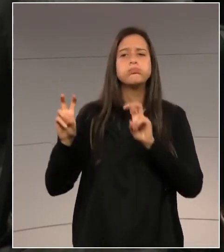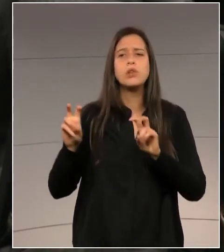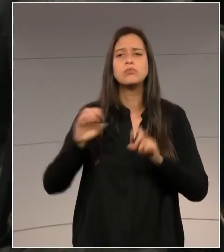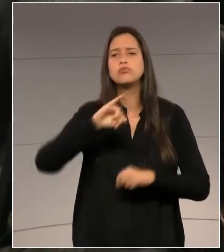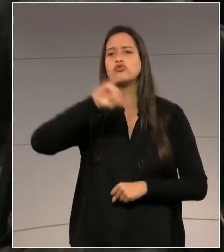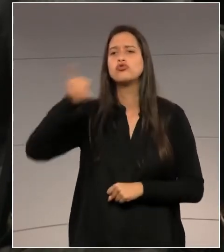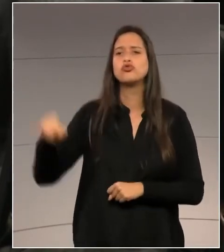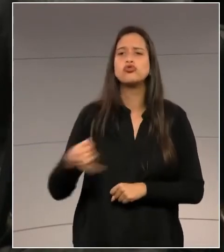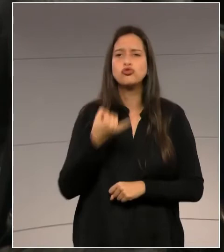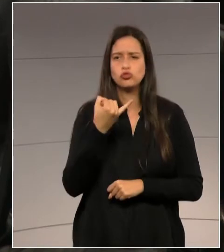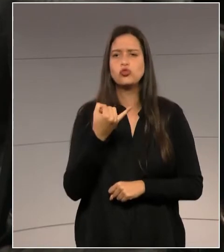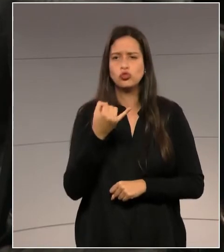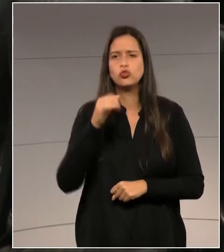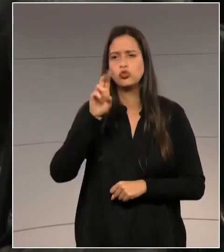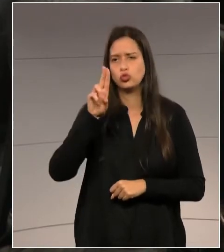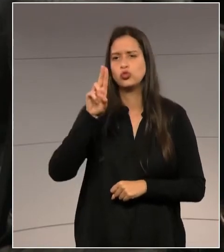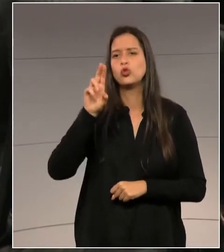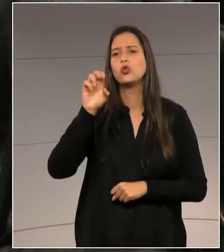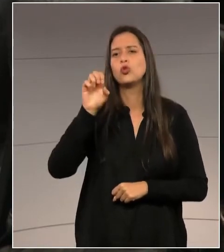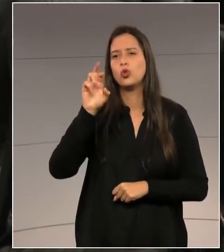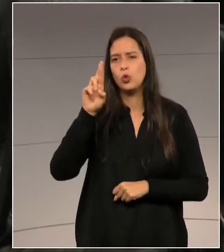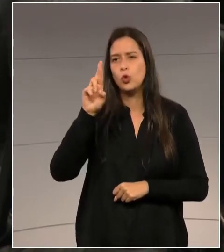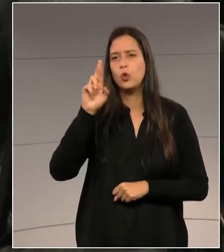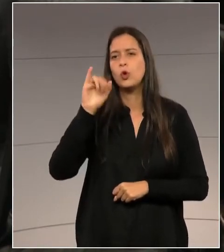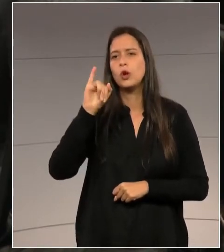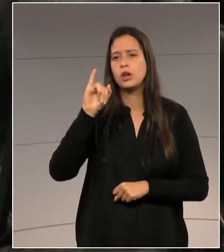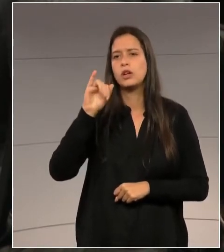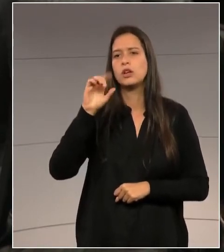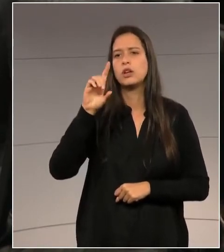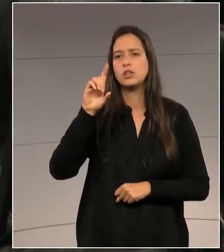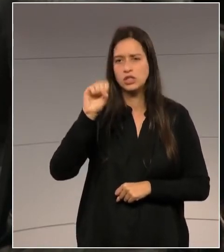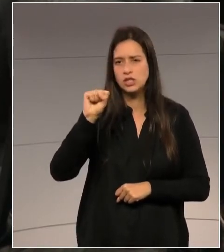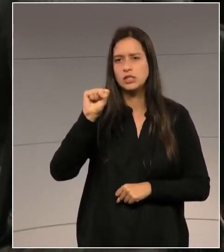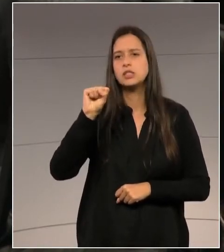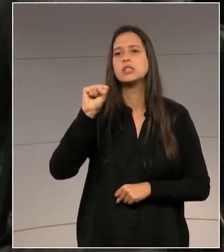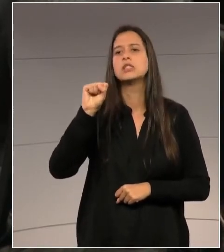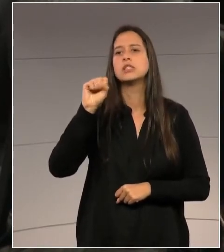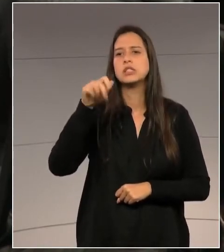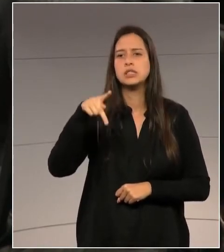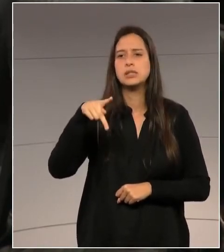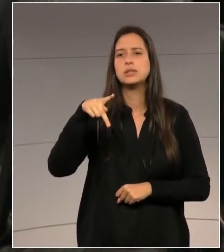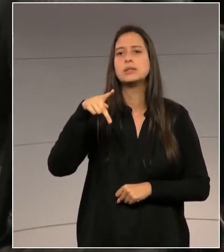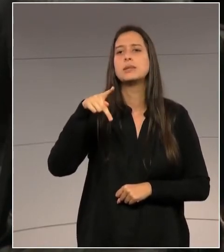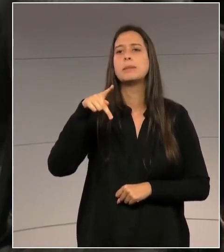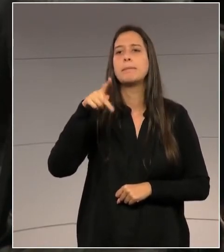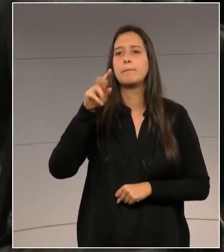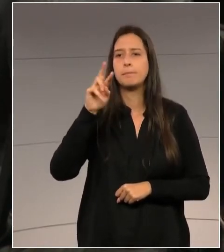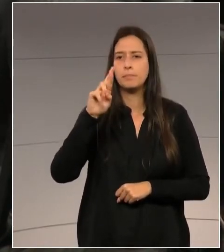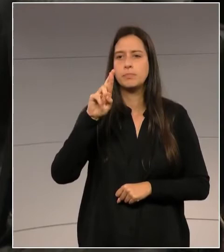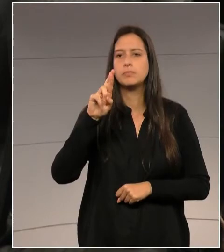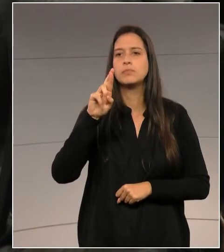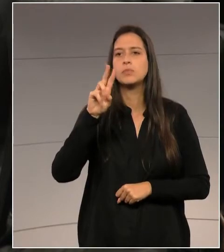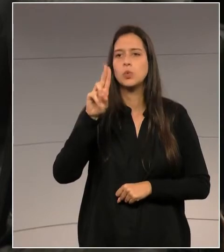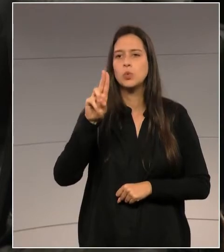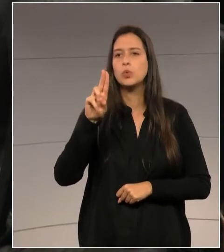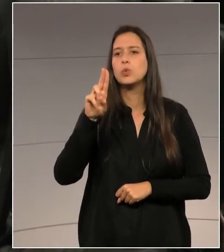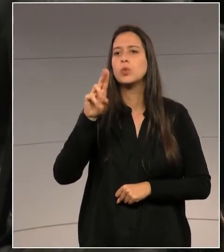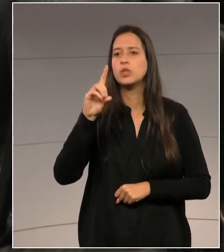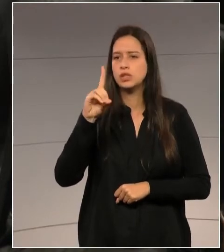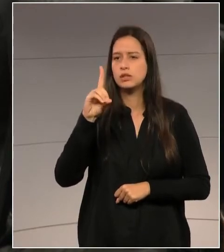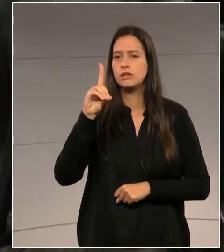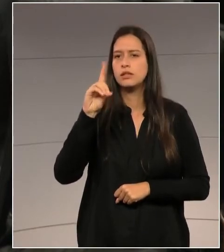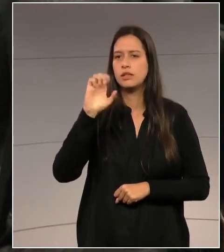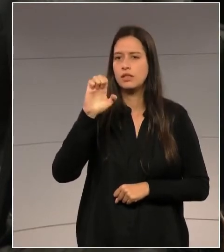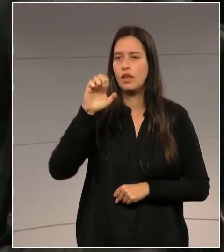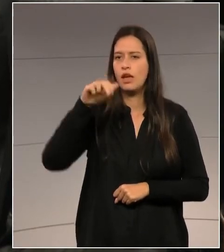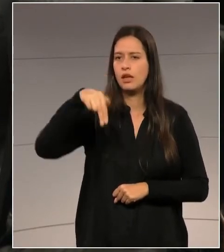não é apenas para o ex-presidente lula e aí o supremo demorou por